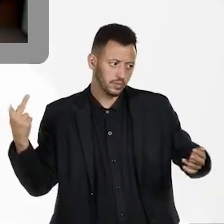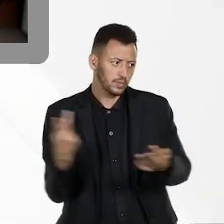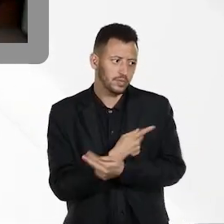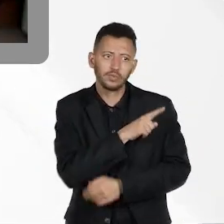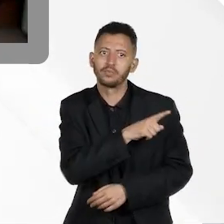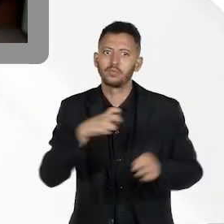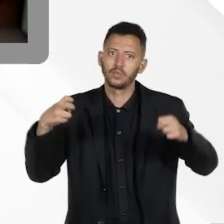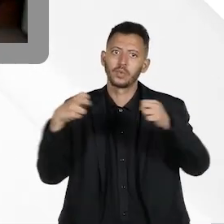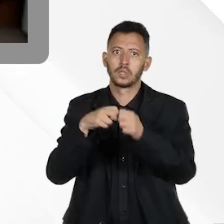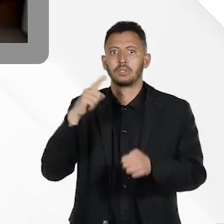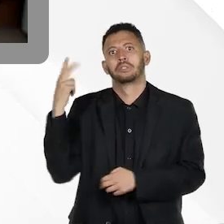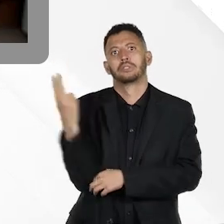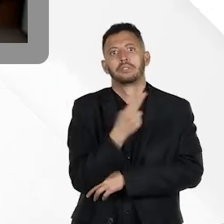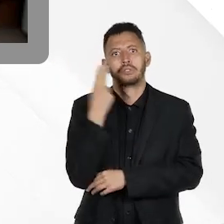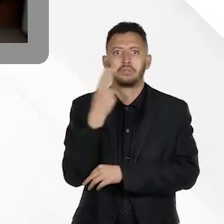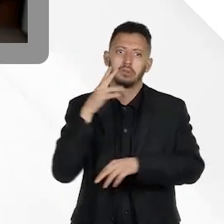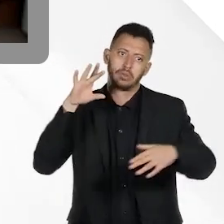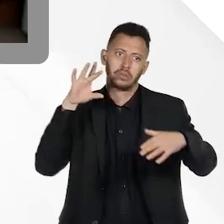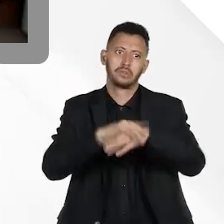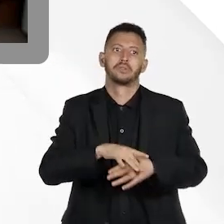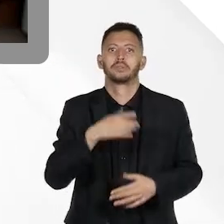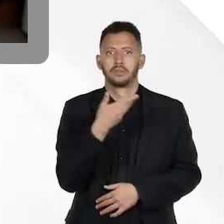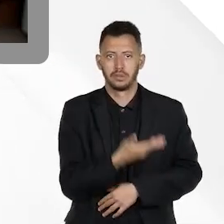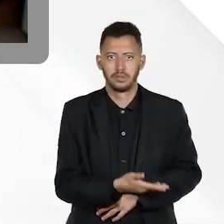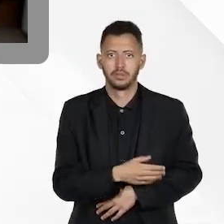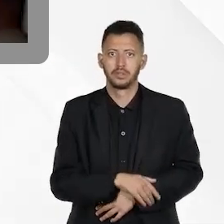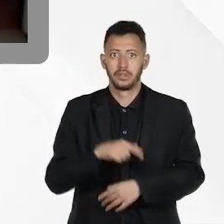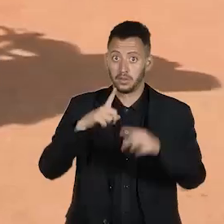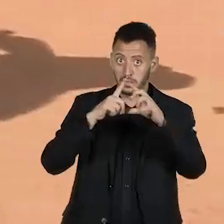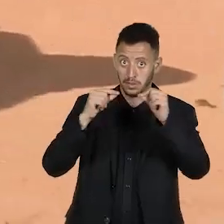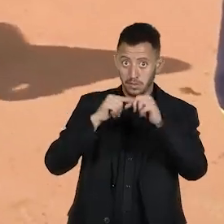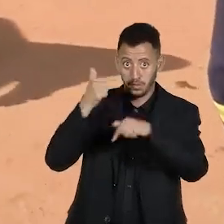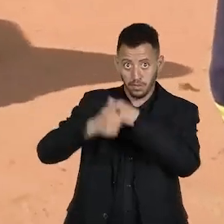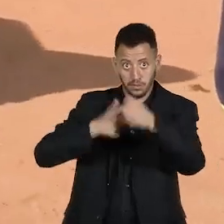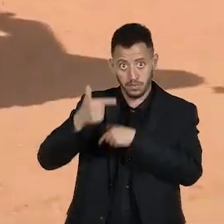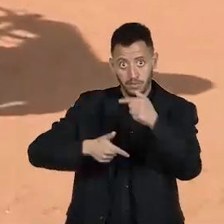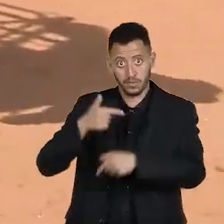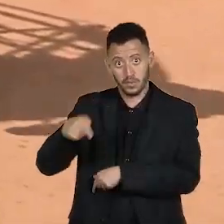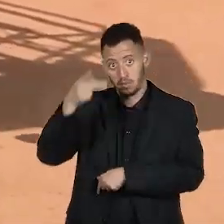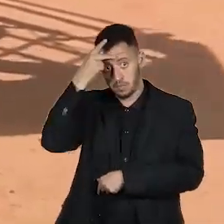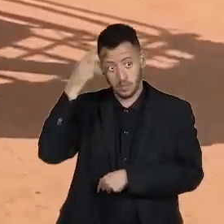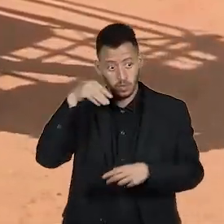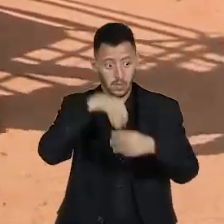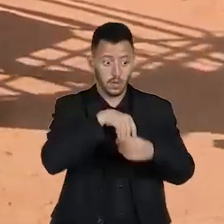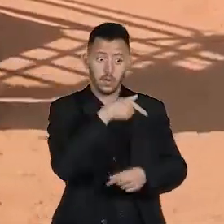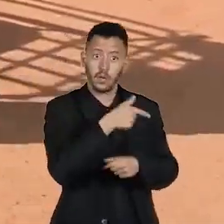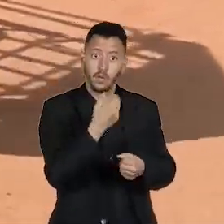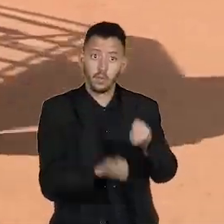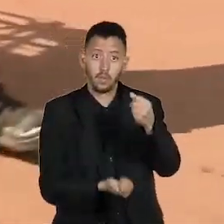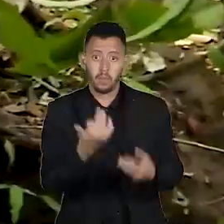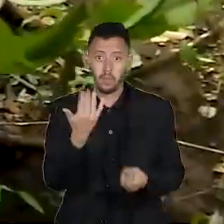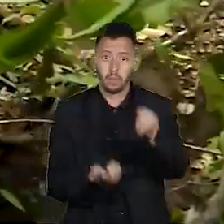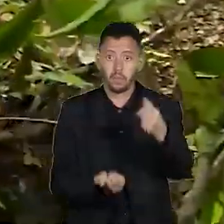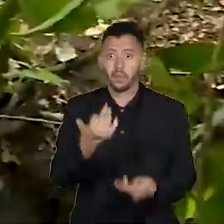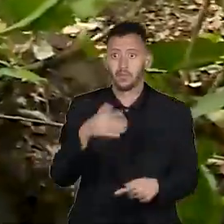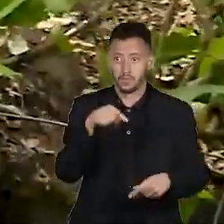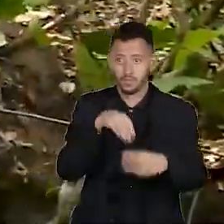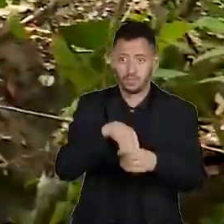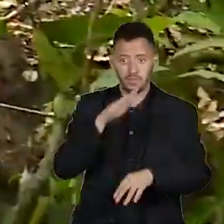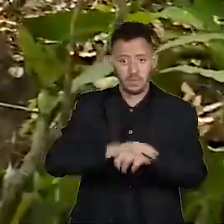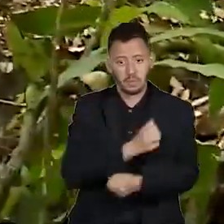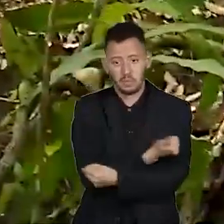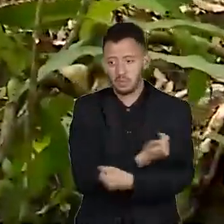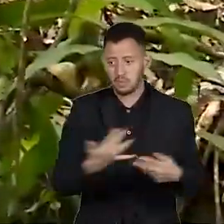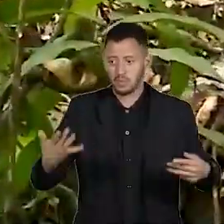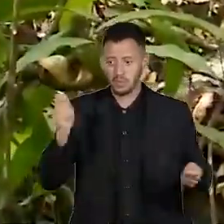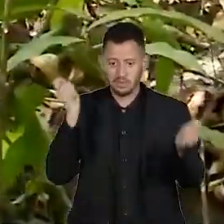não sofra um acidente fatal ou um adoecimento, né? Em Brasília, o trabalho desses heróis do fogo está